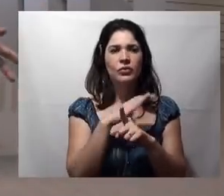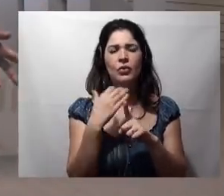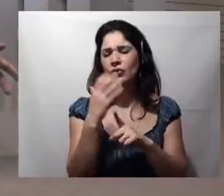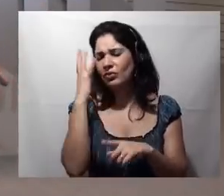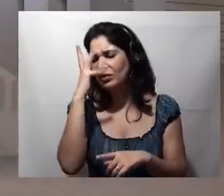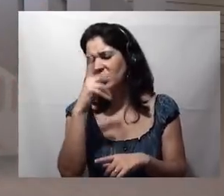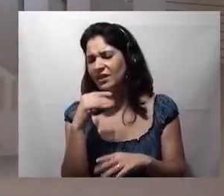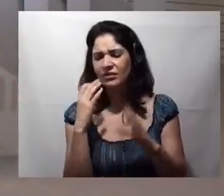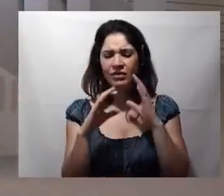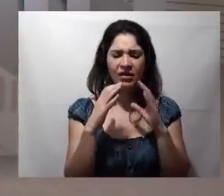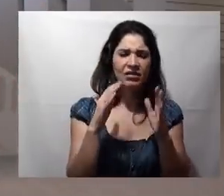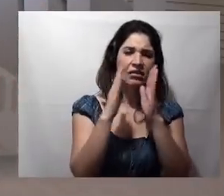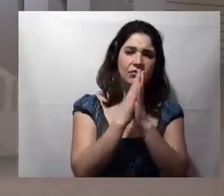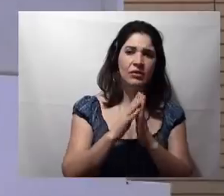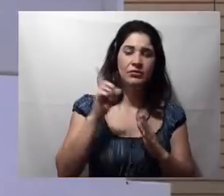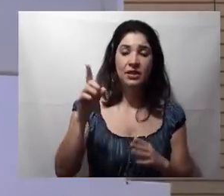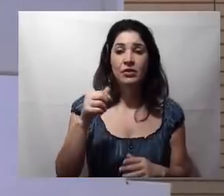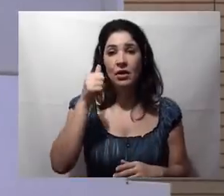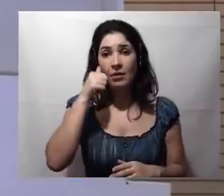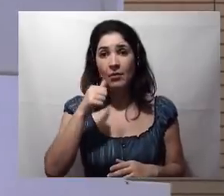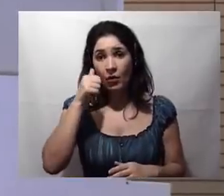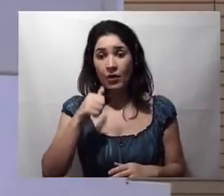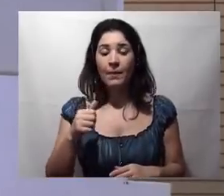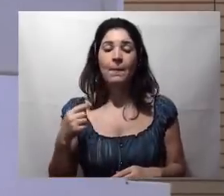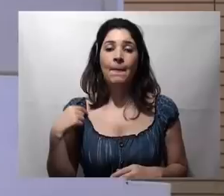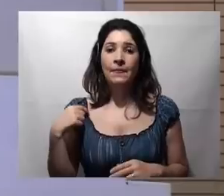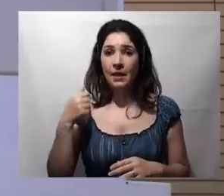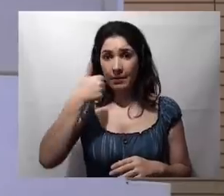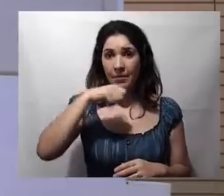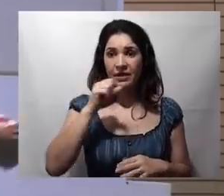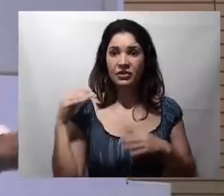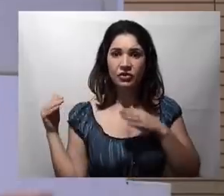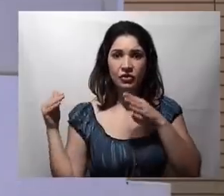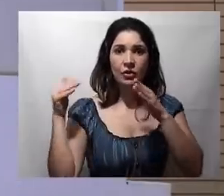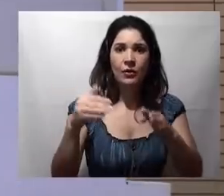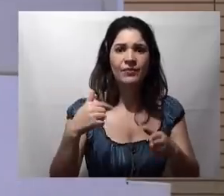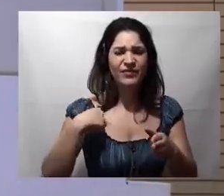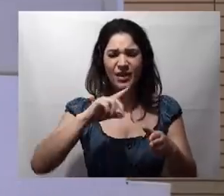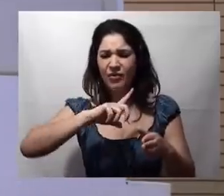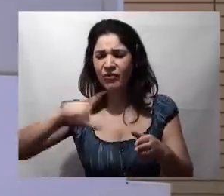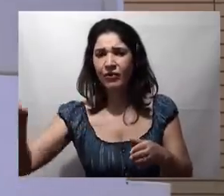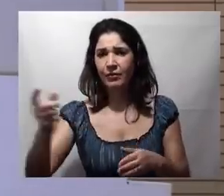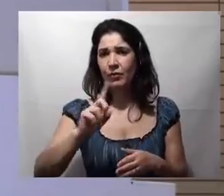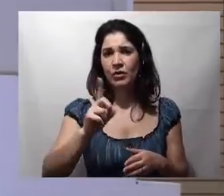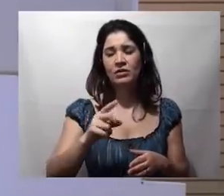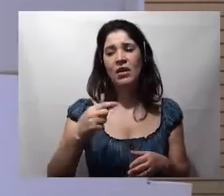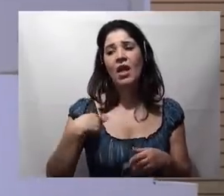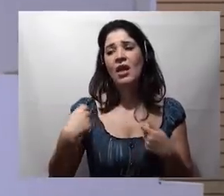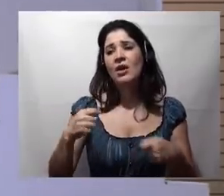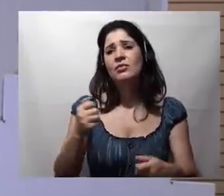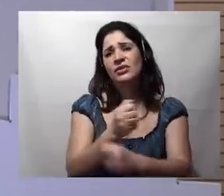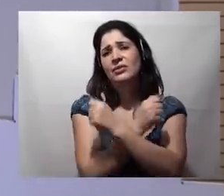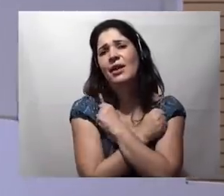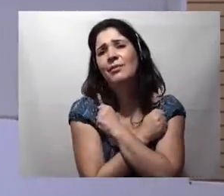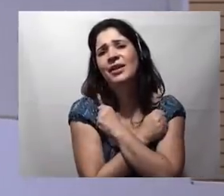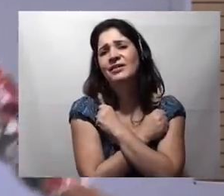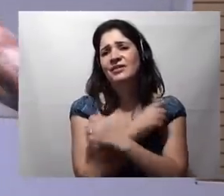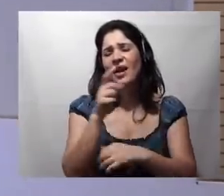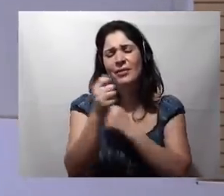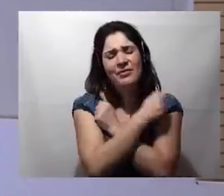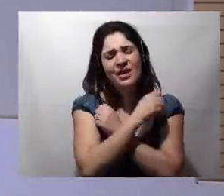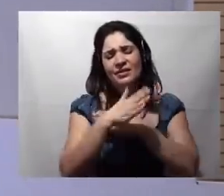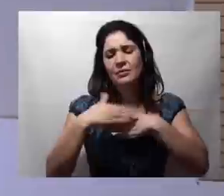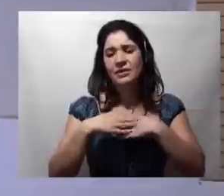culto um pouco tão lindo ela veio aqui ela disse eu não vou embora senão abraçar o senhor precisa desse abraço